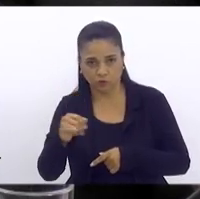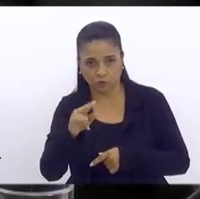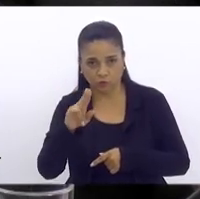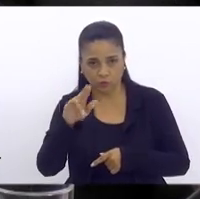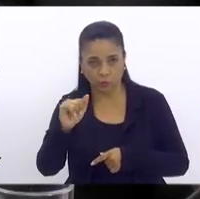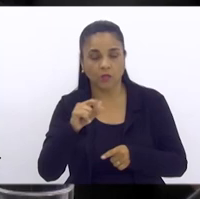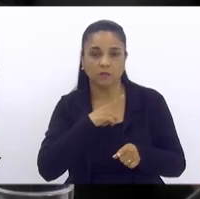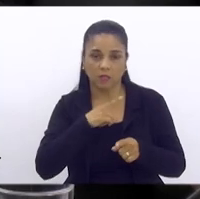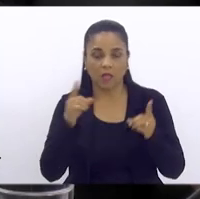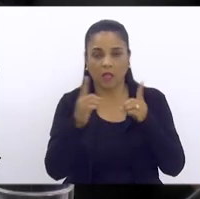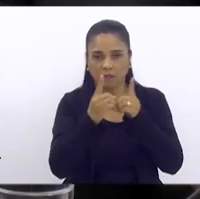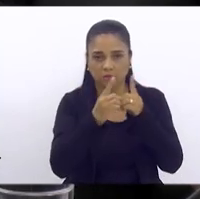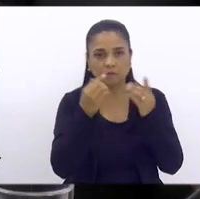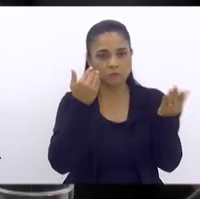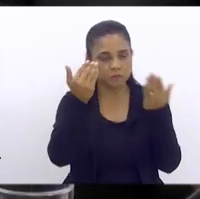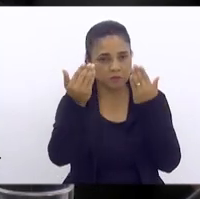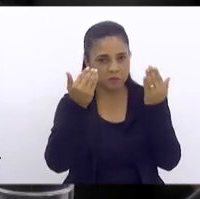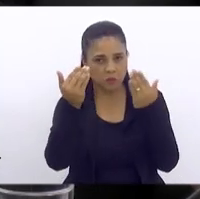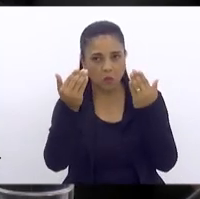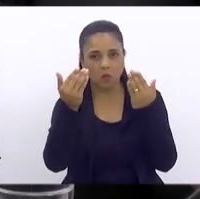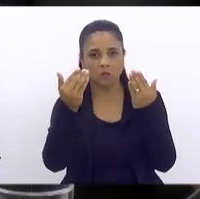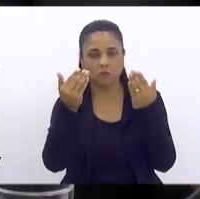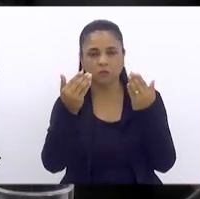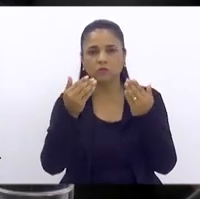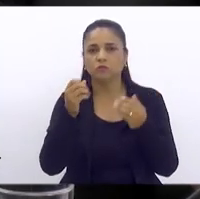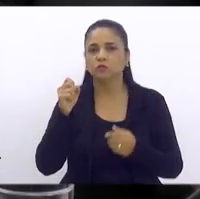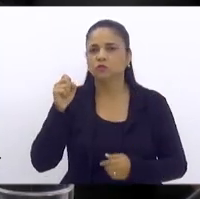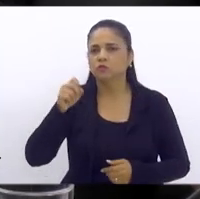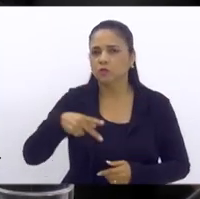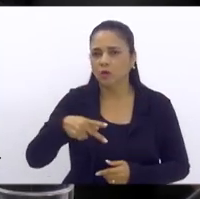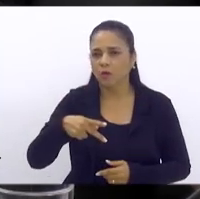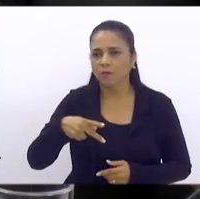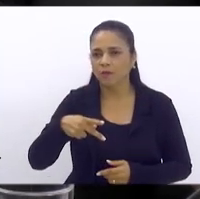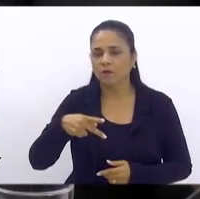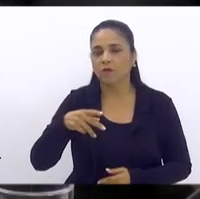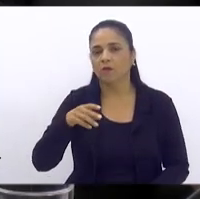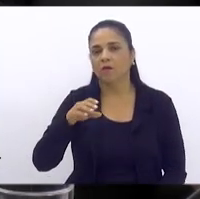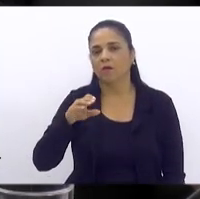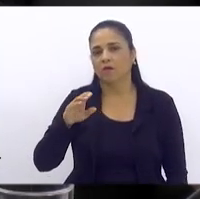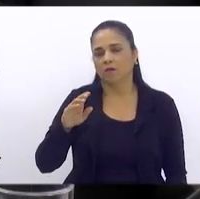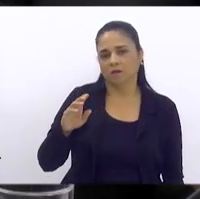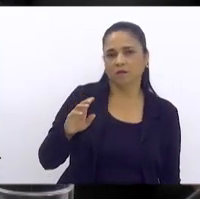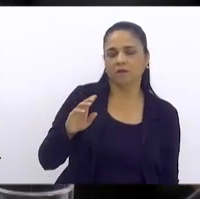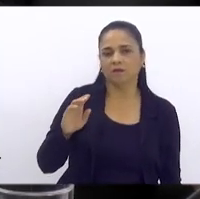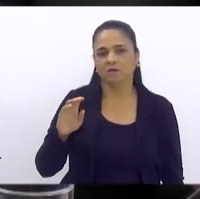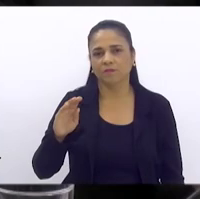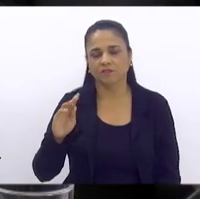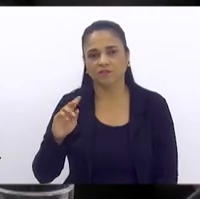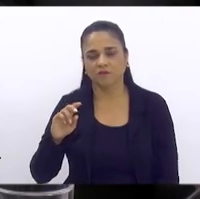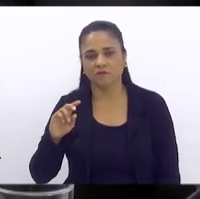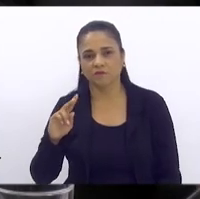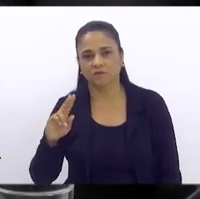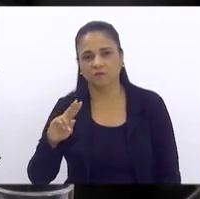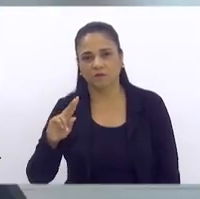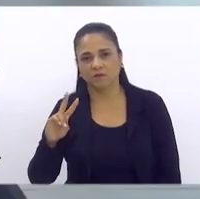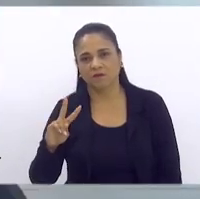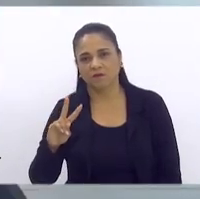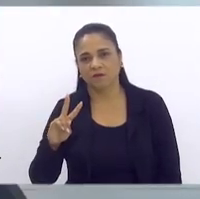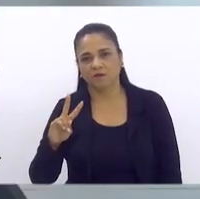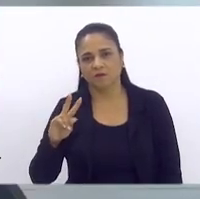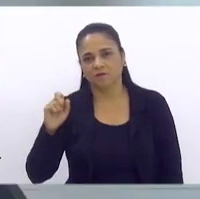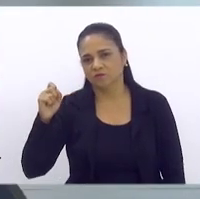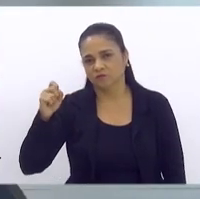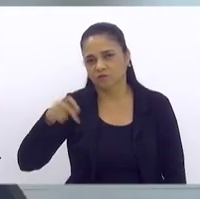atendimento já com psicóloga. Qual shopping? New York Center. Esse shopping já tem um espaço mulher em que tem todas as